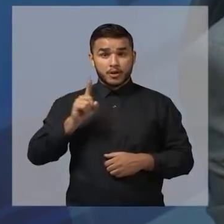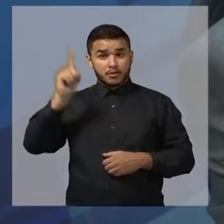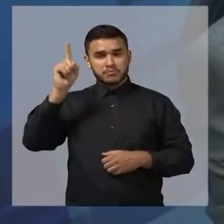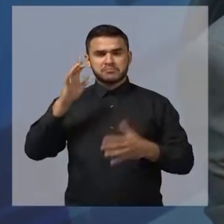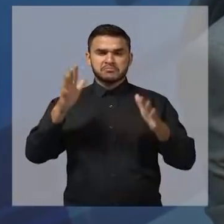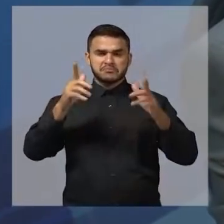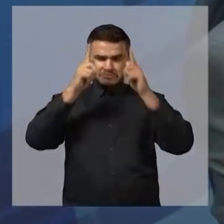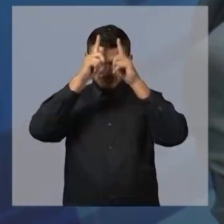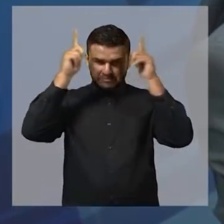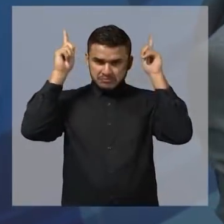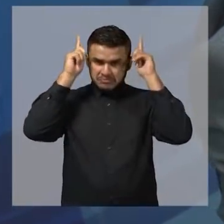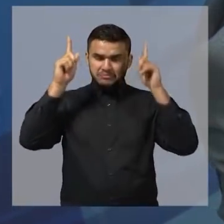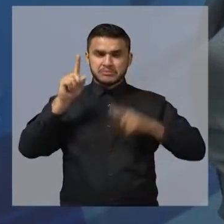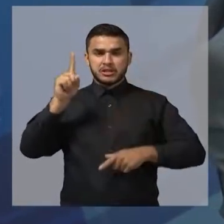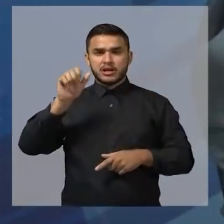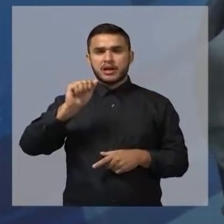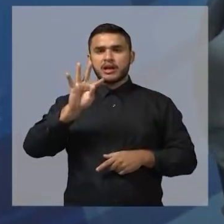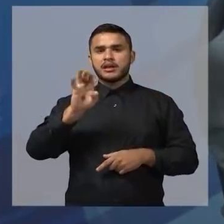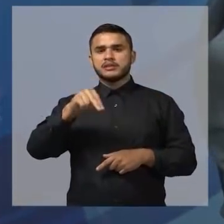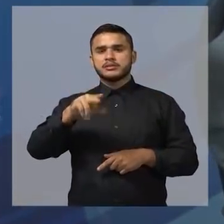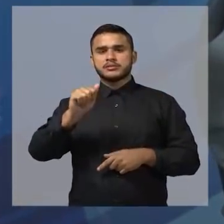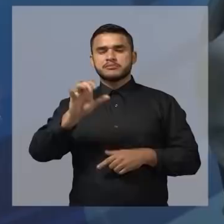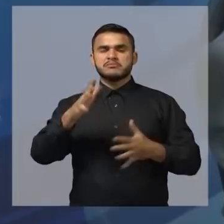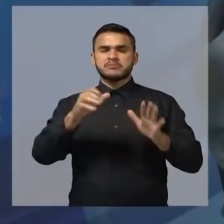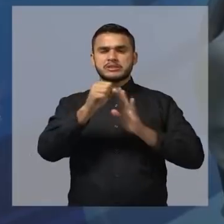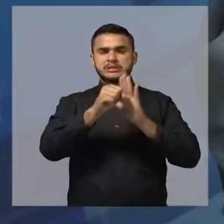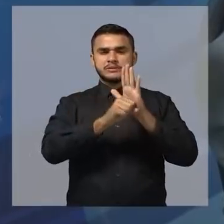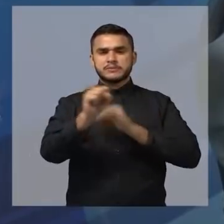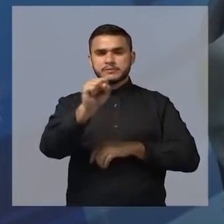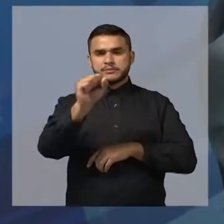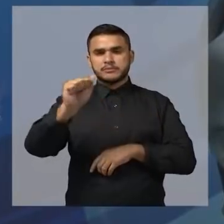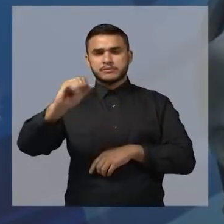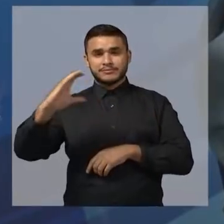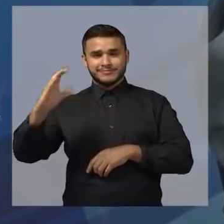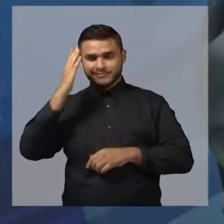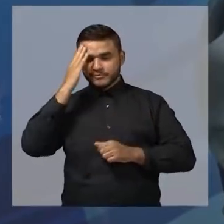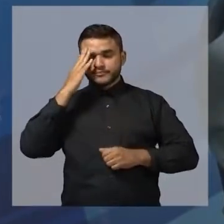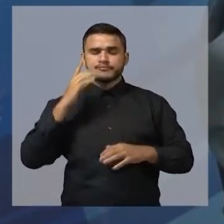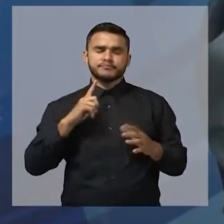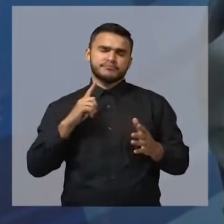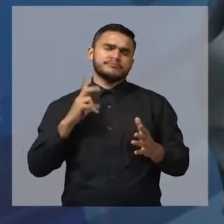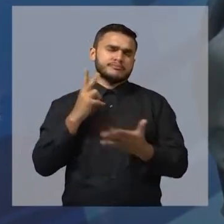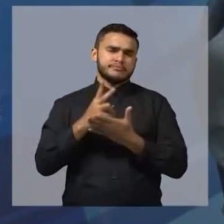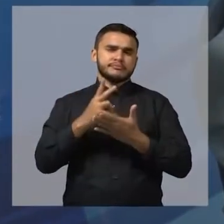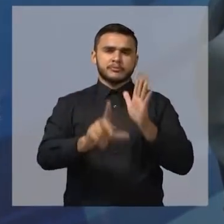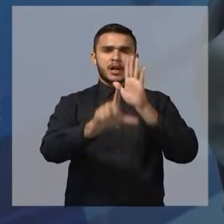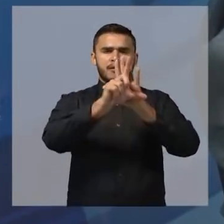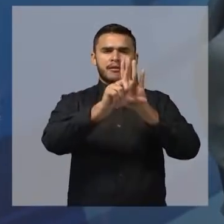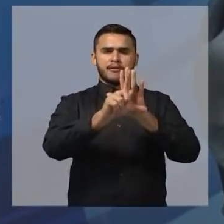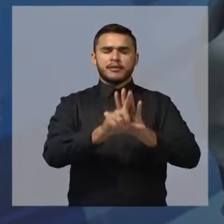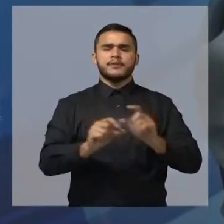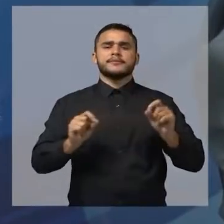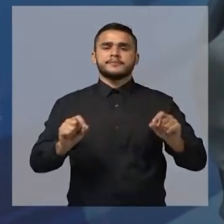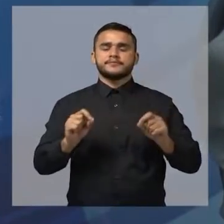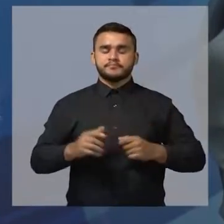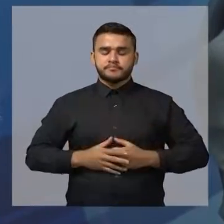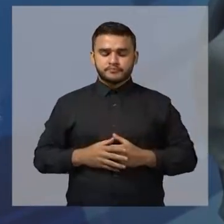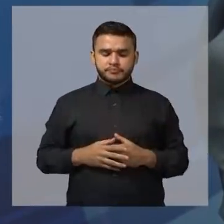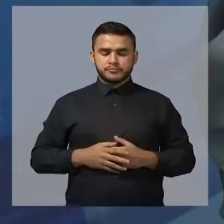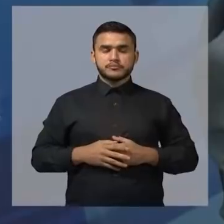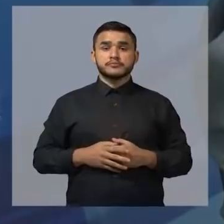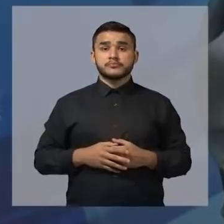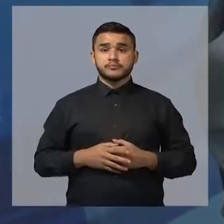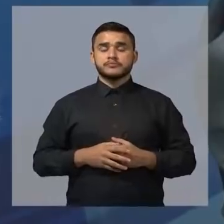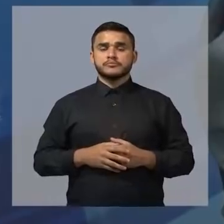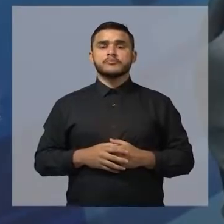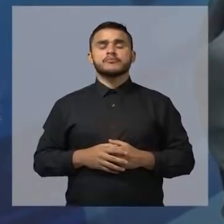volta do século VIII a.C., havia uma legislação costumeira, mas que era atribuída a um legislador lendário,